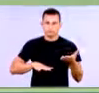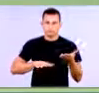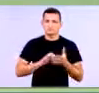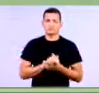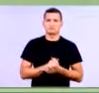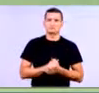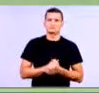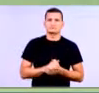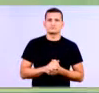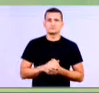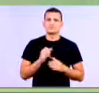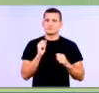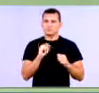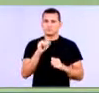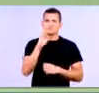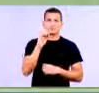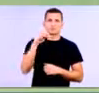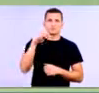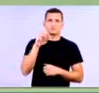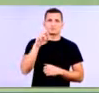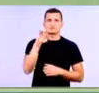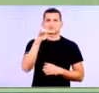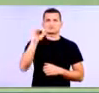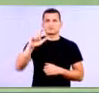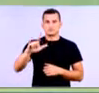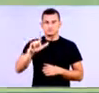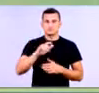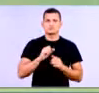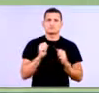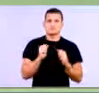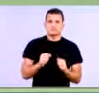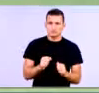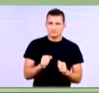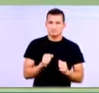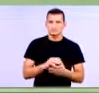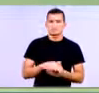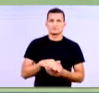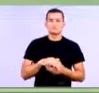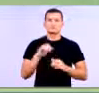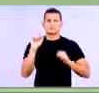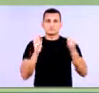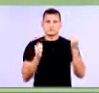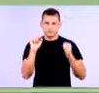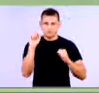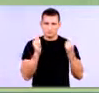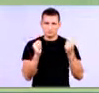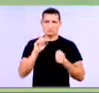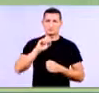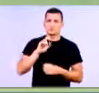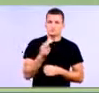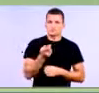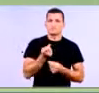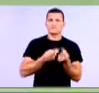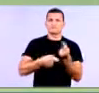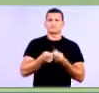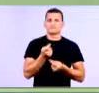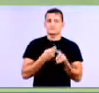podendo ser comercial, podendo ser industrial ou